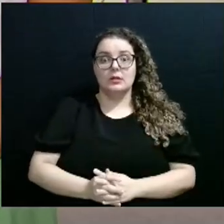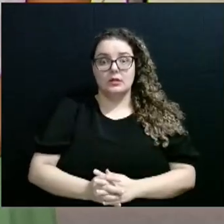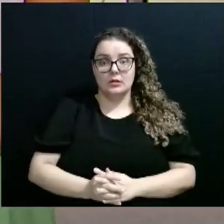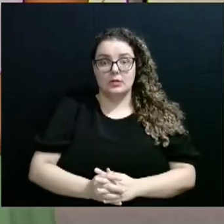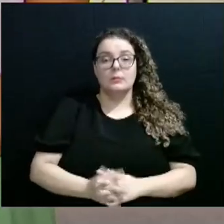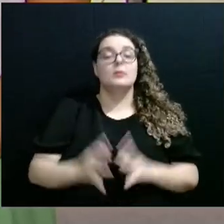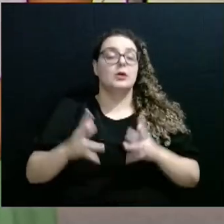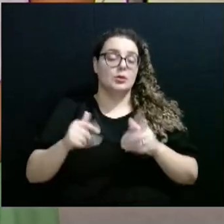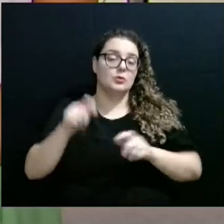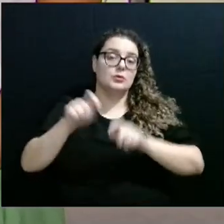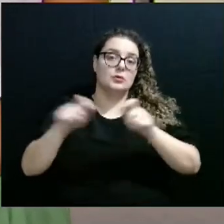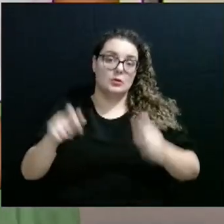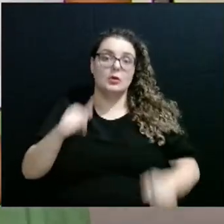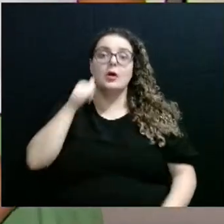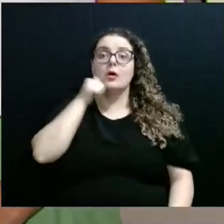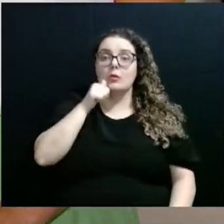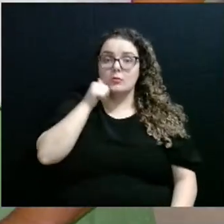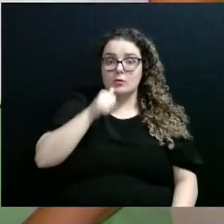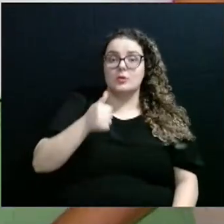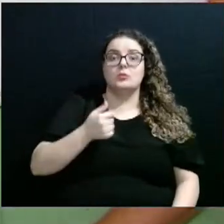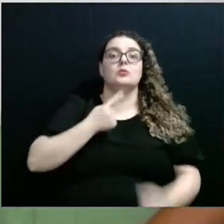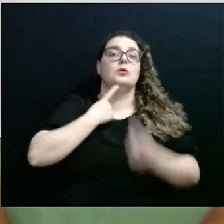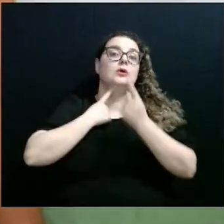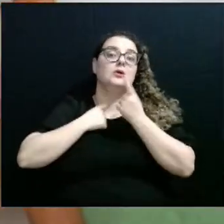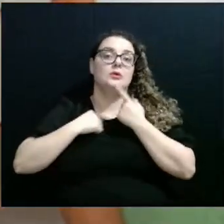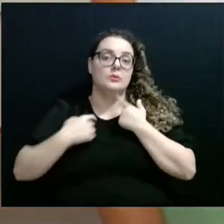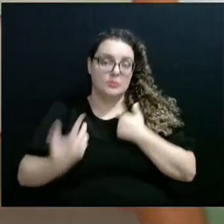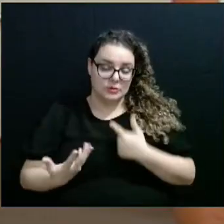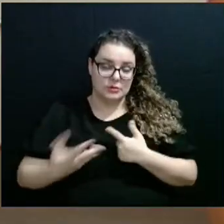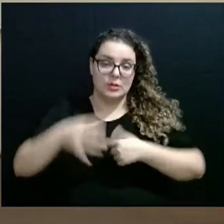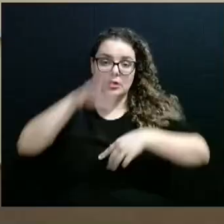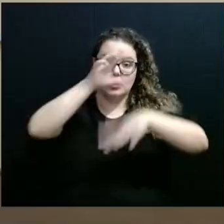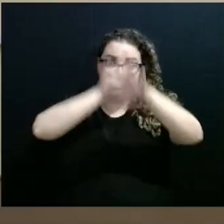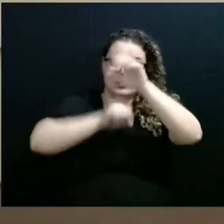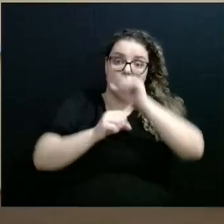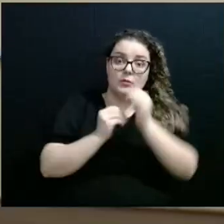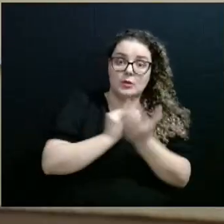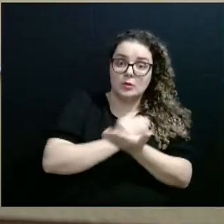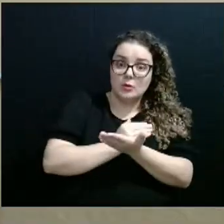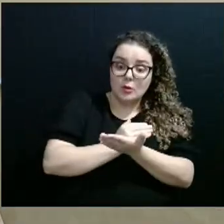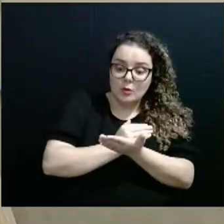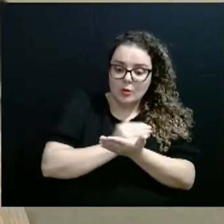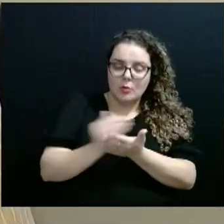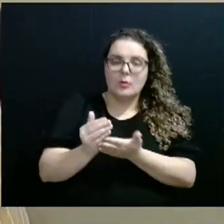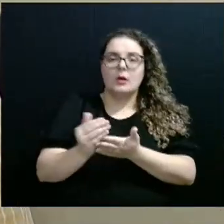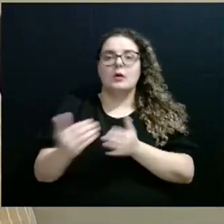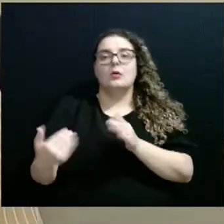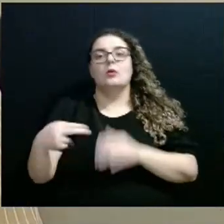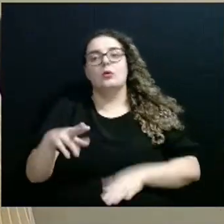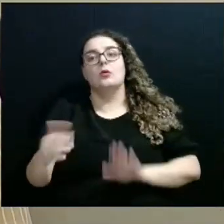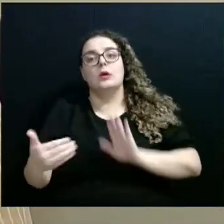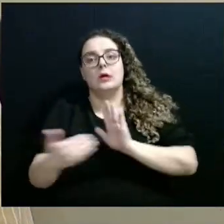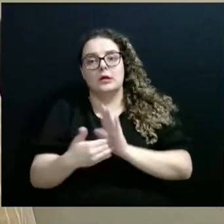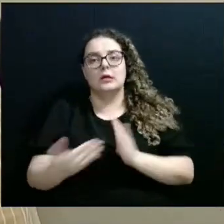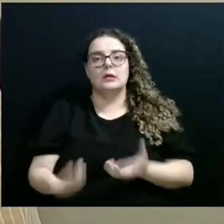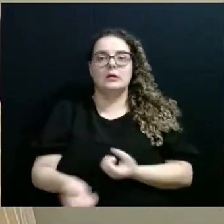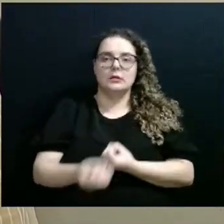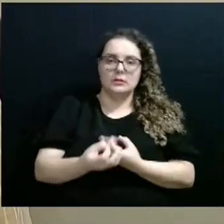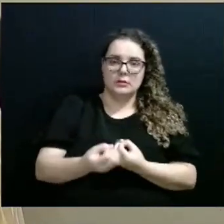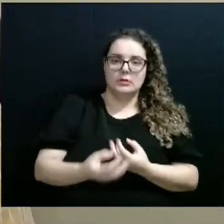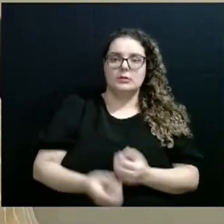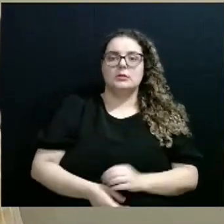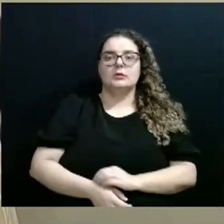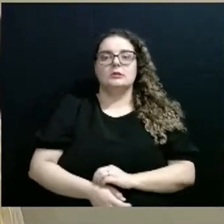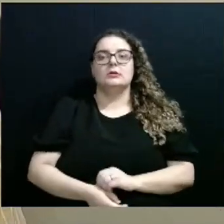todas as mulheres que desejam aprender do zero ou então ter essas informações mesmo, né? Uma